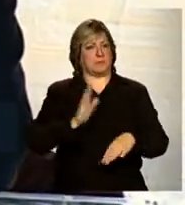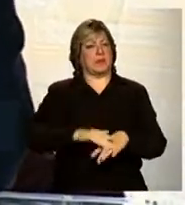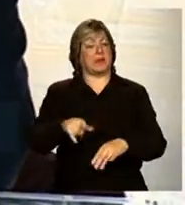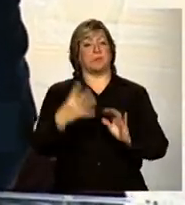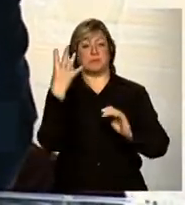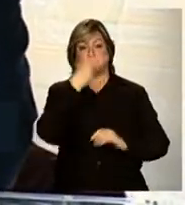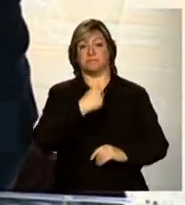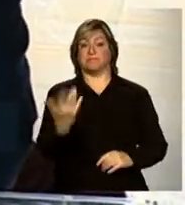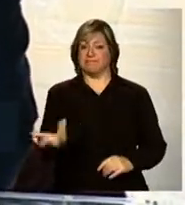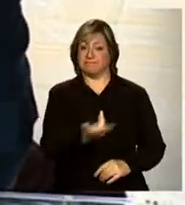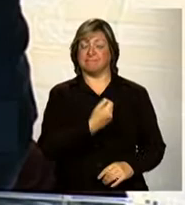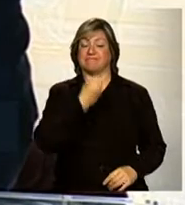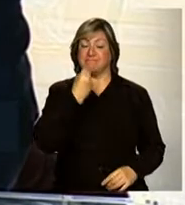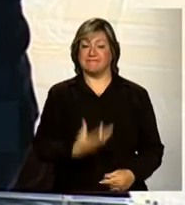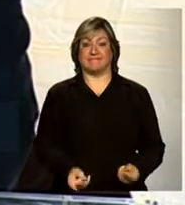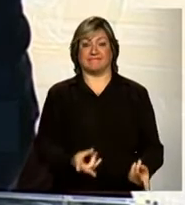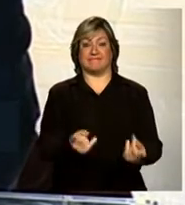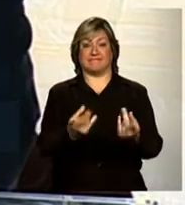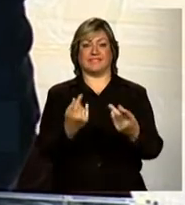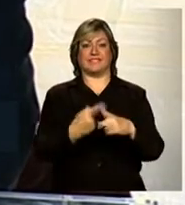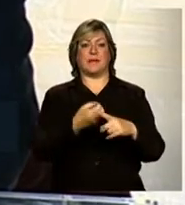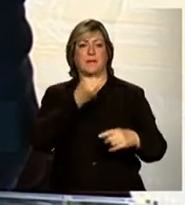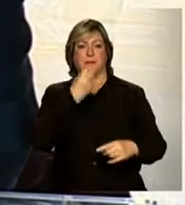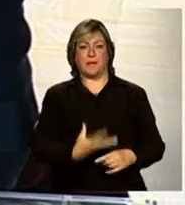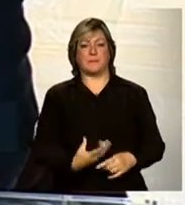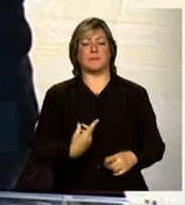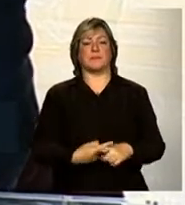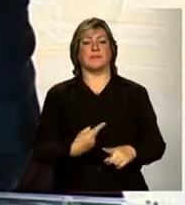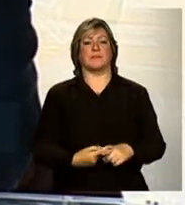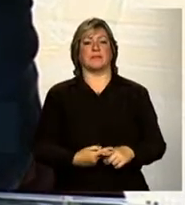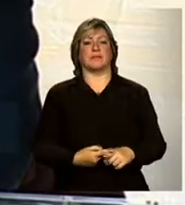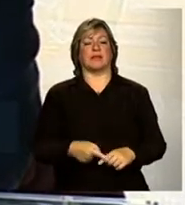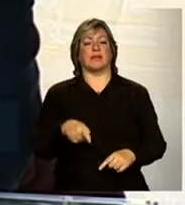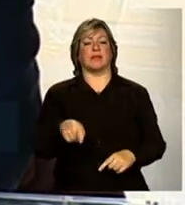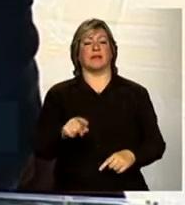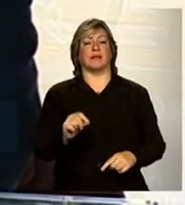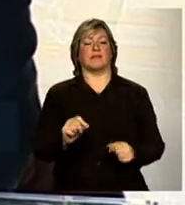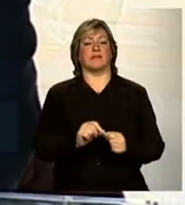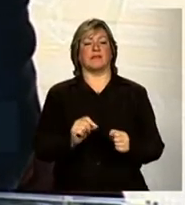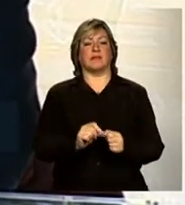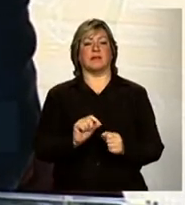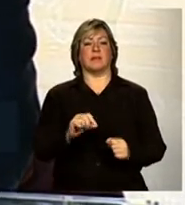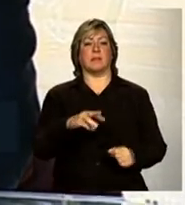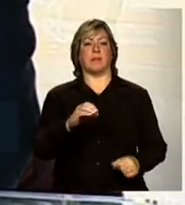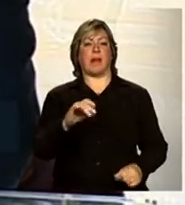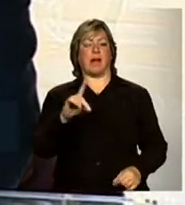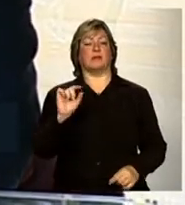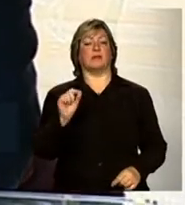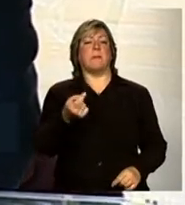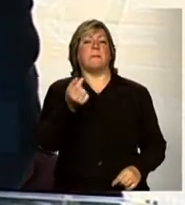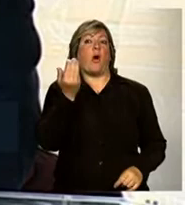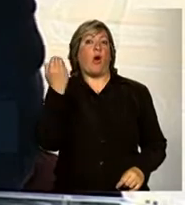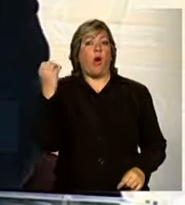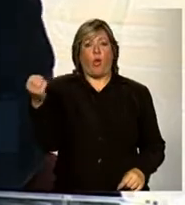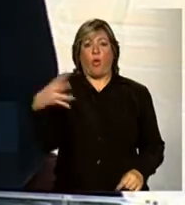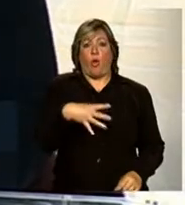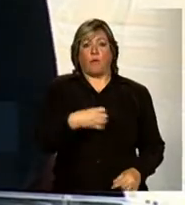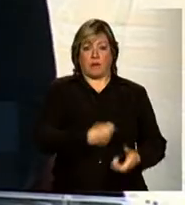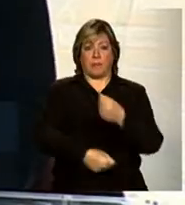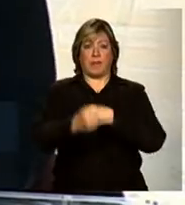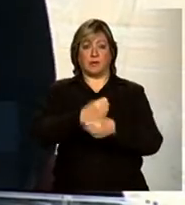maravilhoso e se tratando já de uma de né de um mercado muito recente ainda